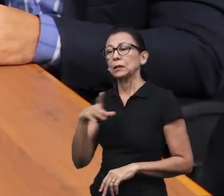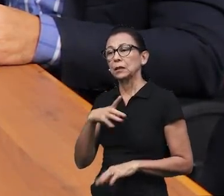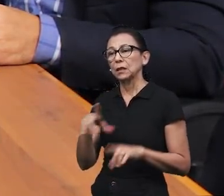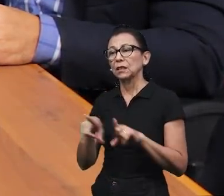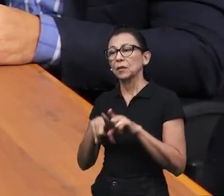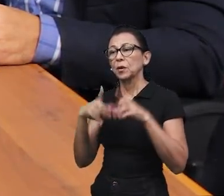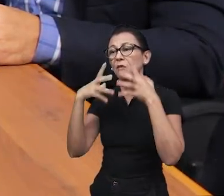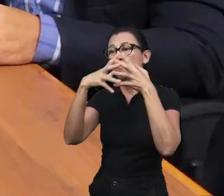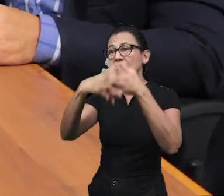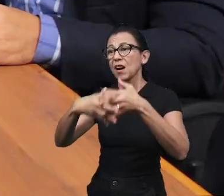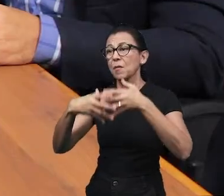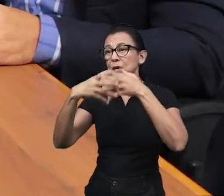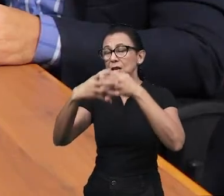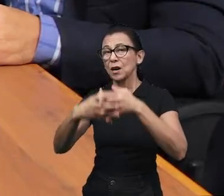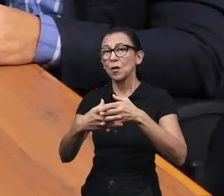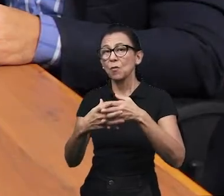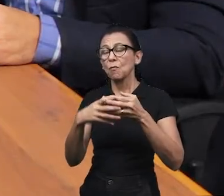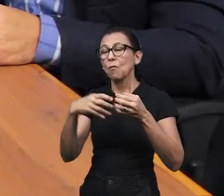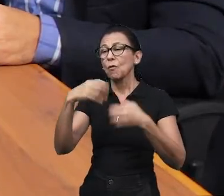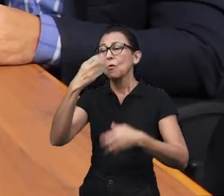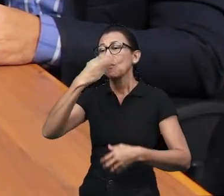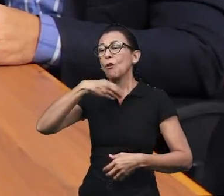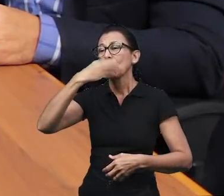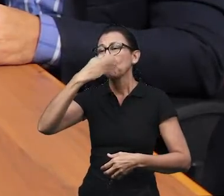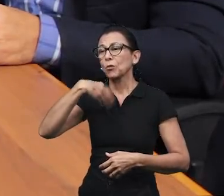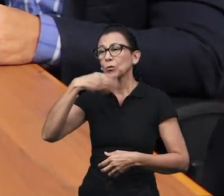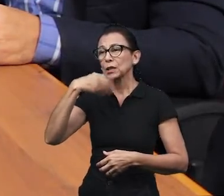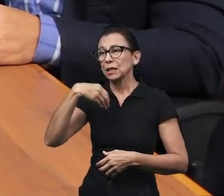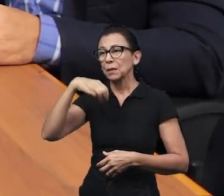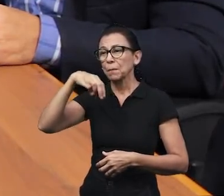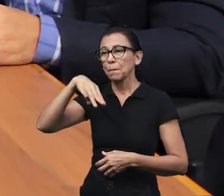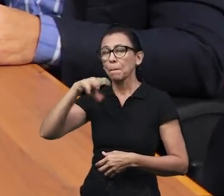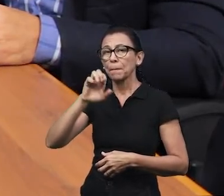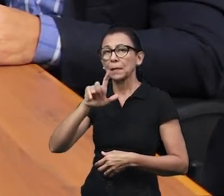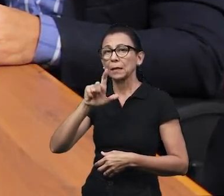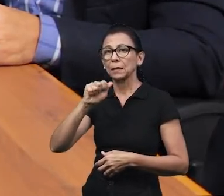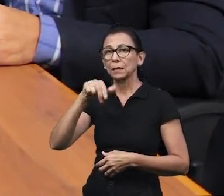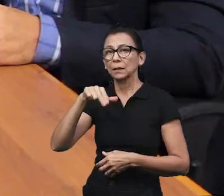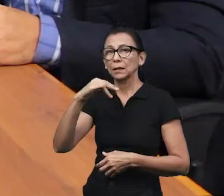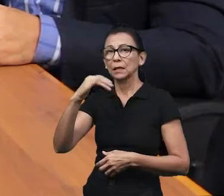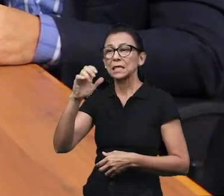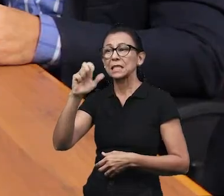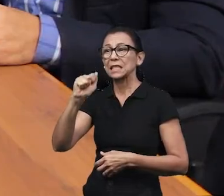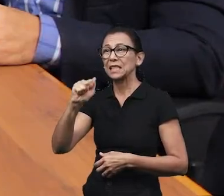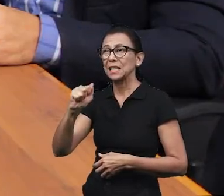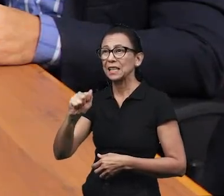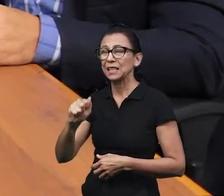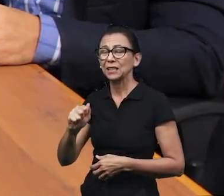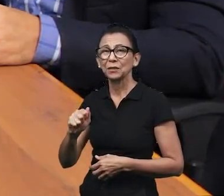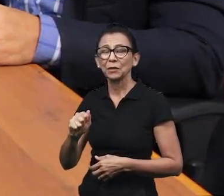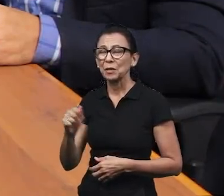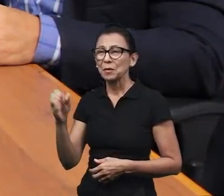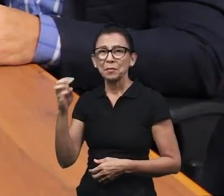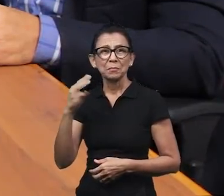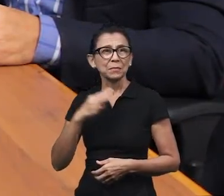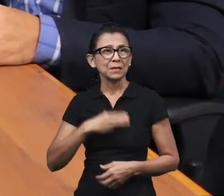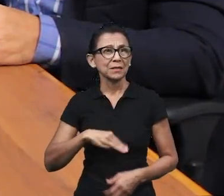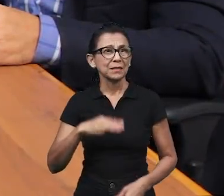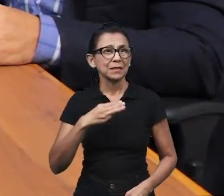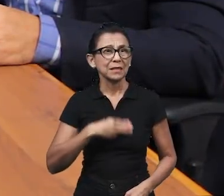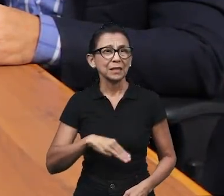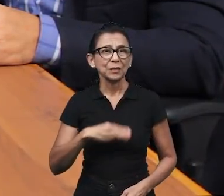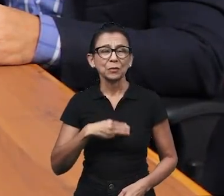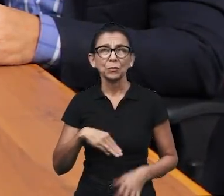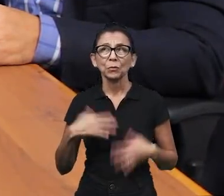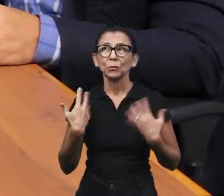por eles, né? Que o Senhor mostrava que aqui era o lugar de descanso deles, né? E que todas as vezes que eles se sentissem